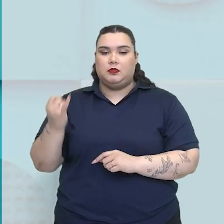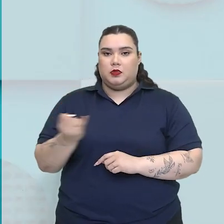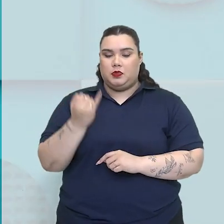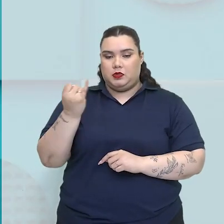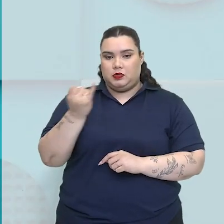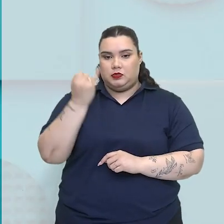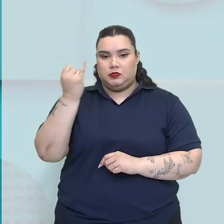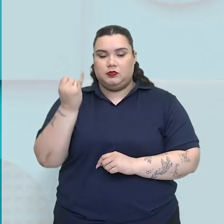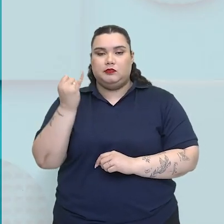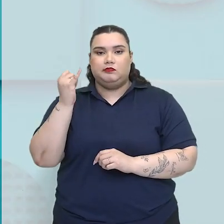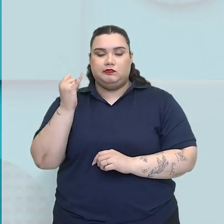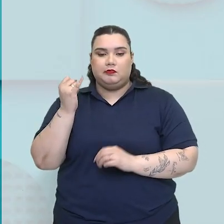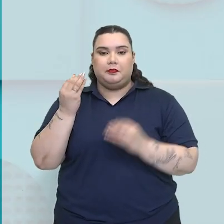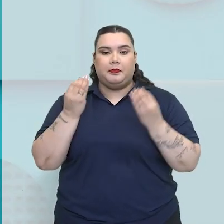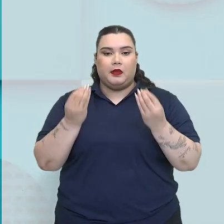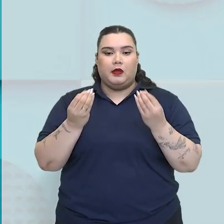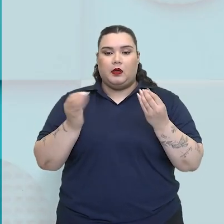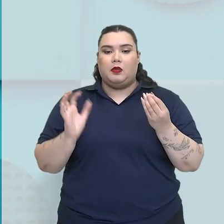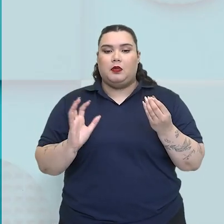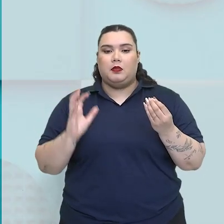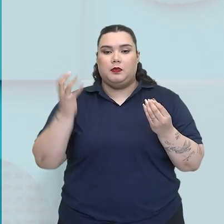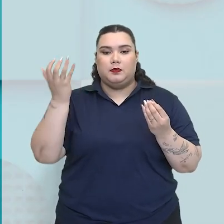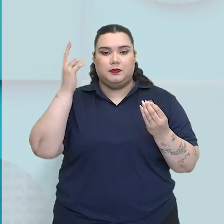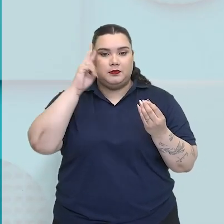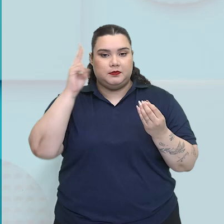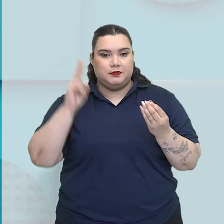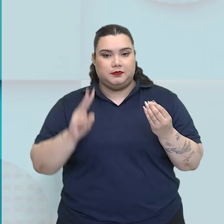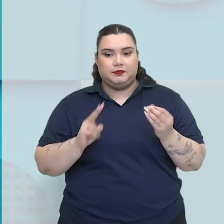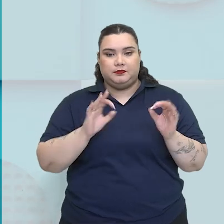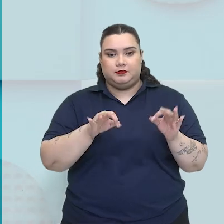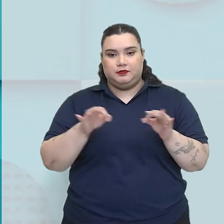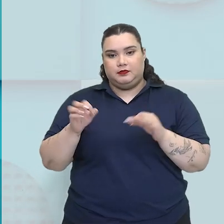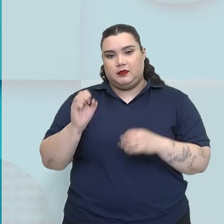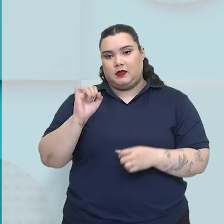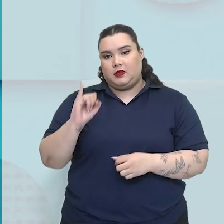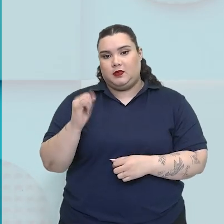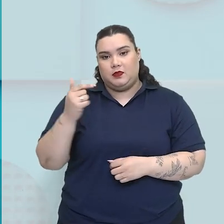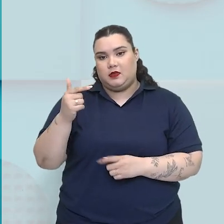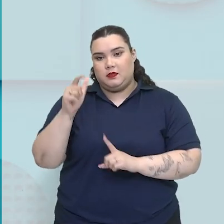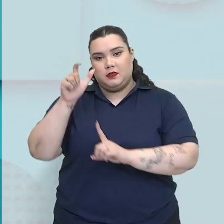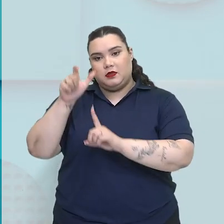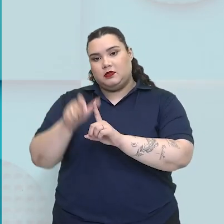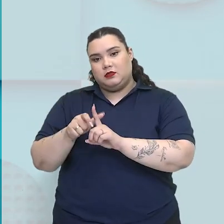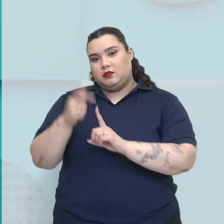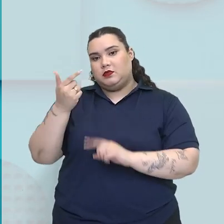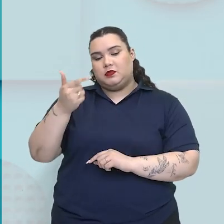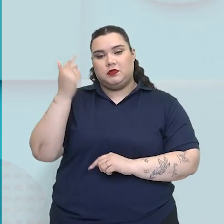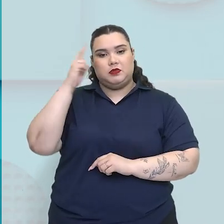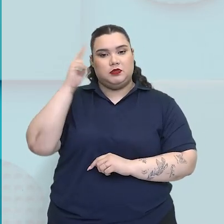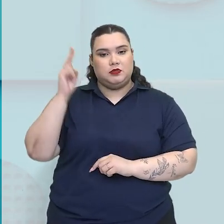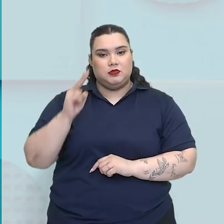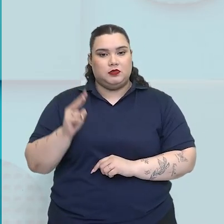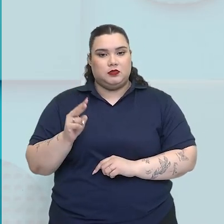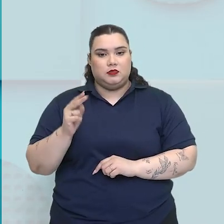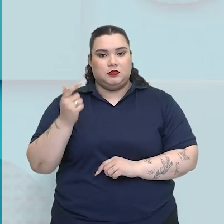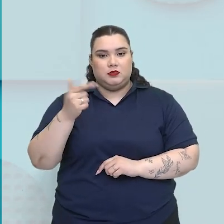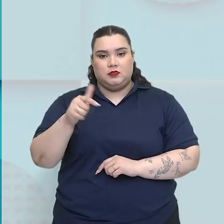fundamentais, né, para que aconteça a história, né? Se não tiver personagens, não há história, não